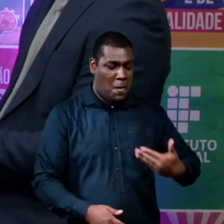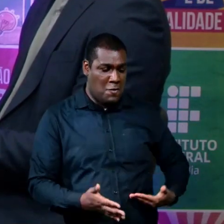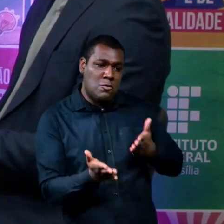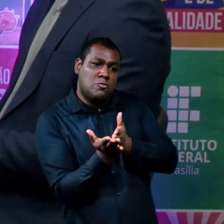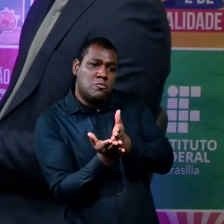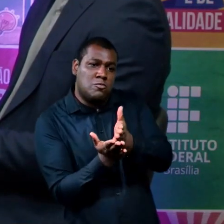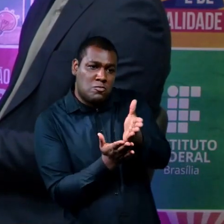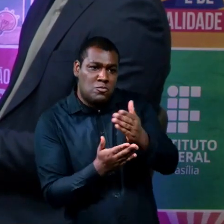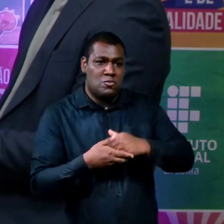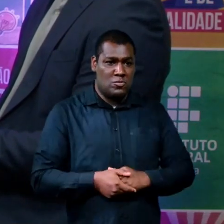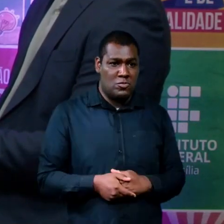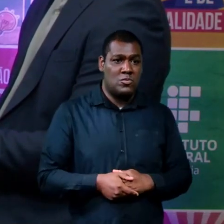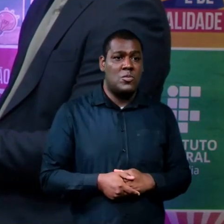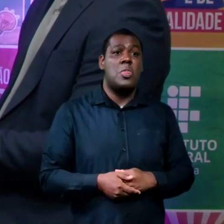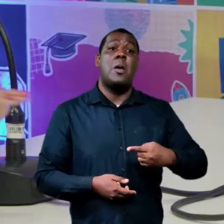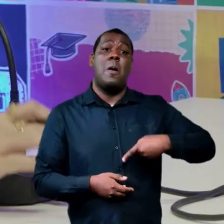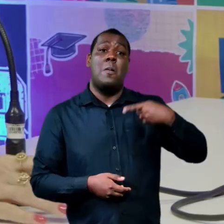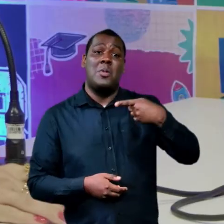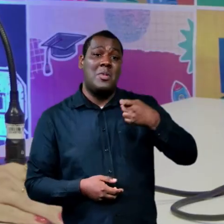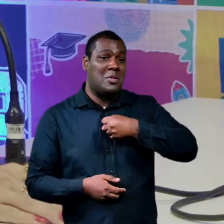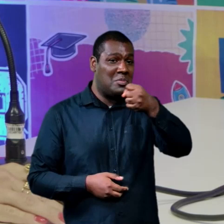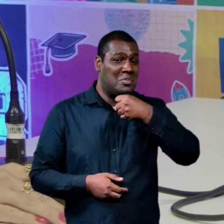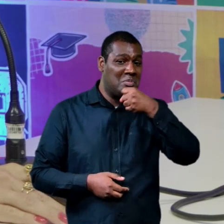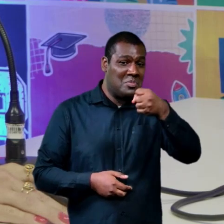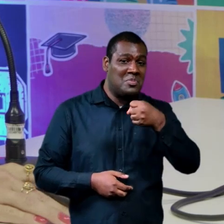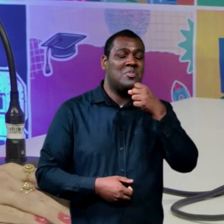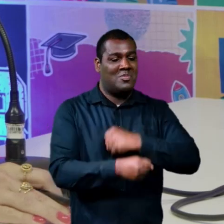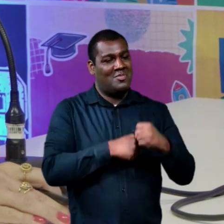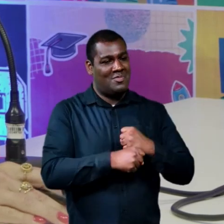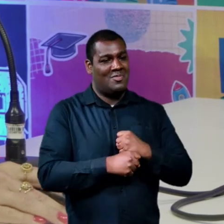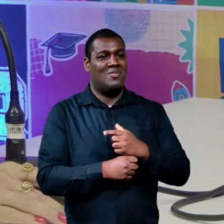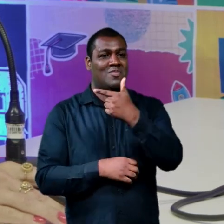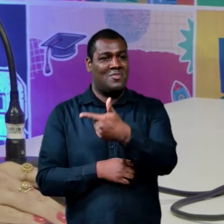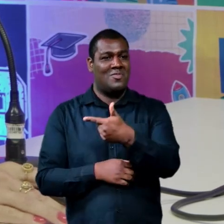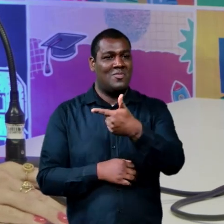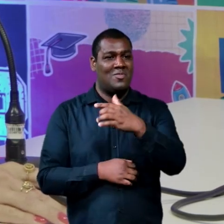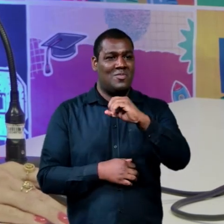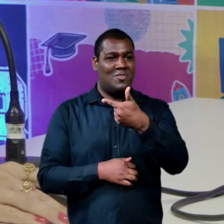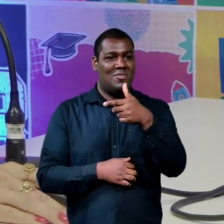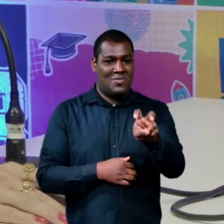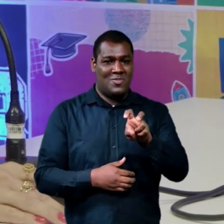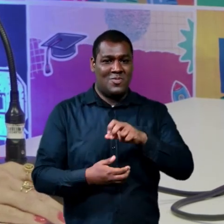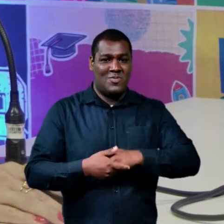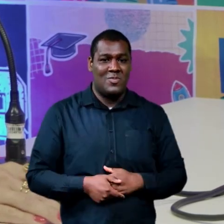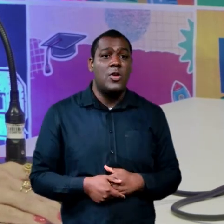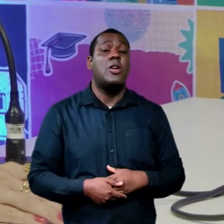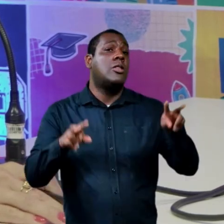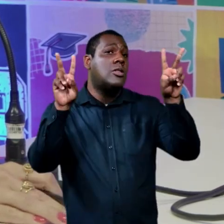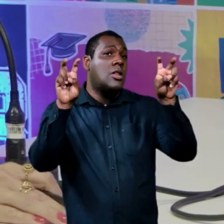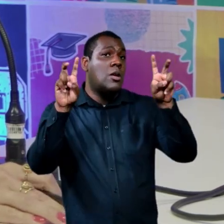vocês nesse podcast, primeiro podcast de 2025 do Integritude. Falaremos sobre o tema condutas